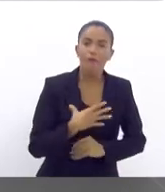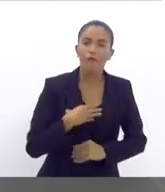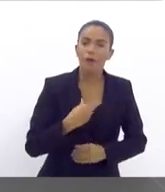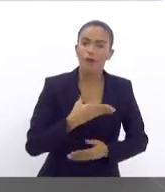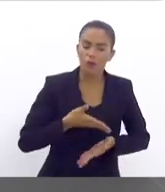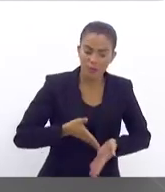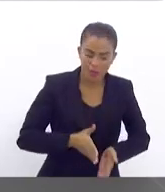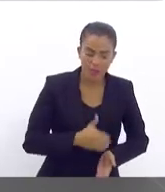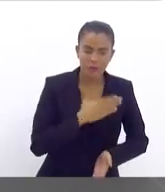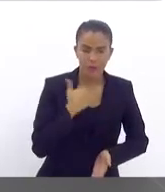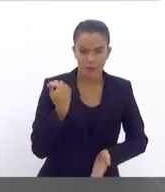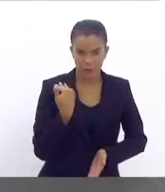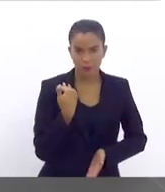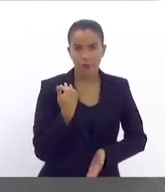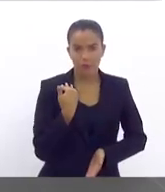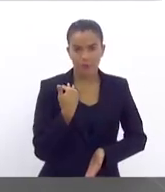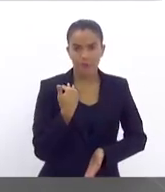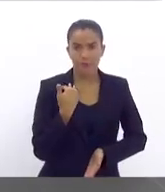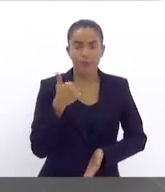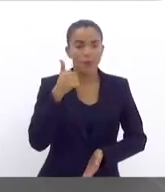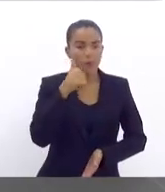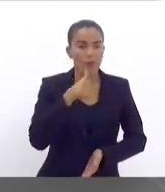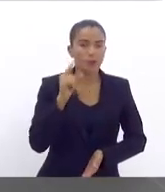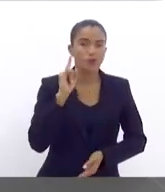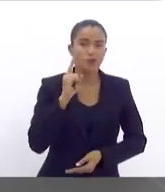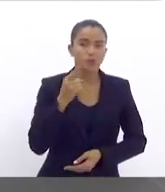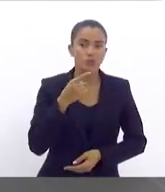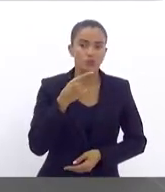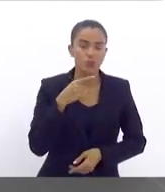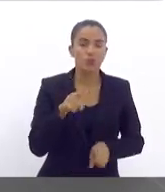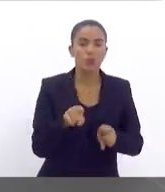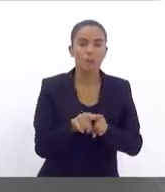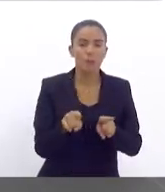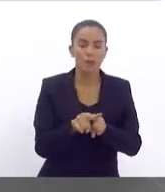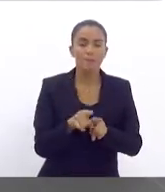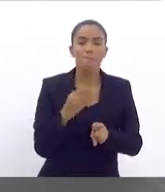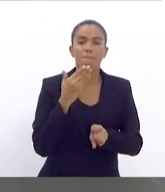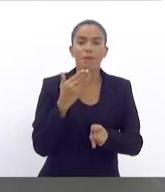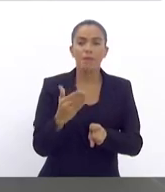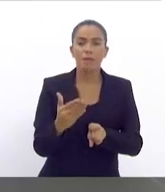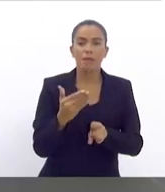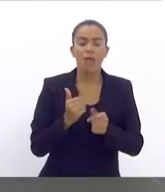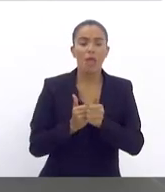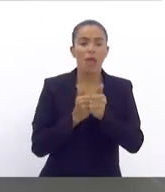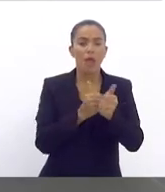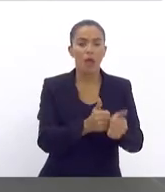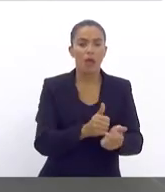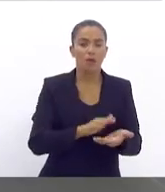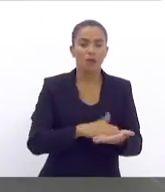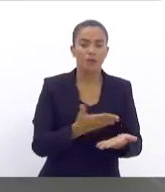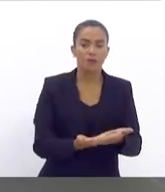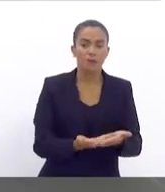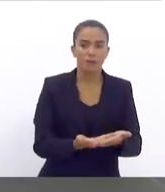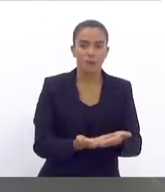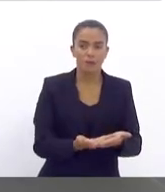também que, no caso da mulher surda, ela pudesse solicitar o acompanhamento de um intérprete de